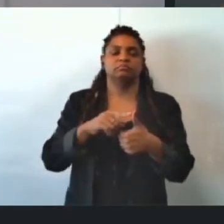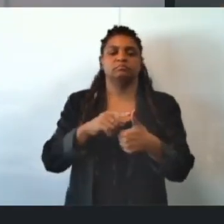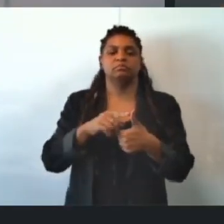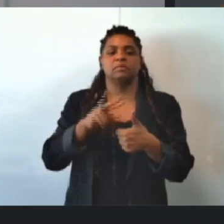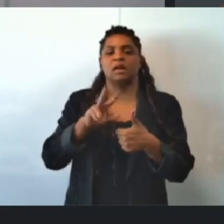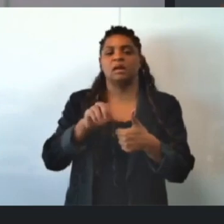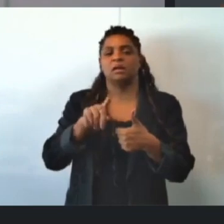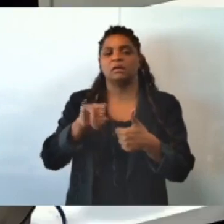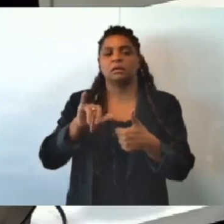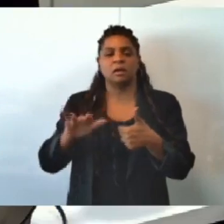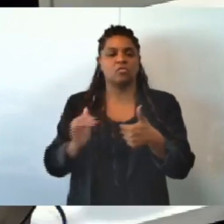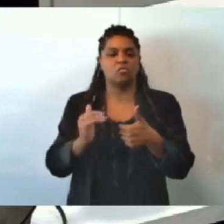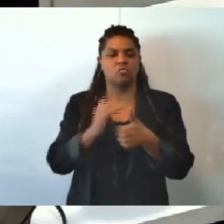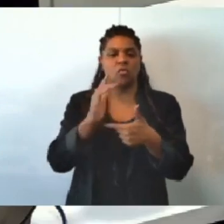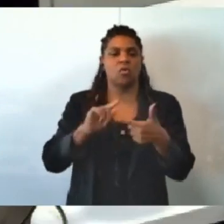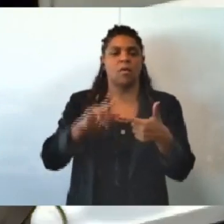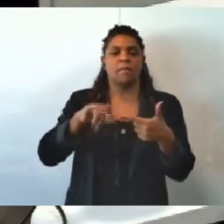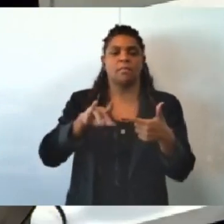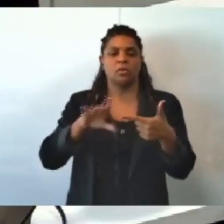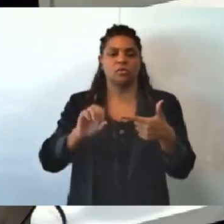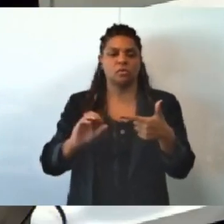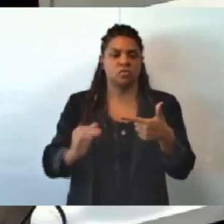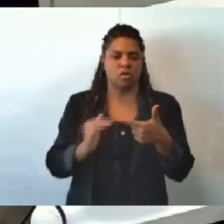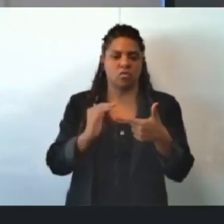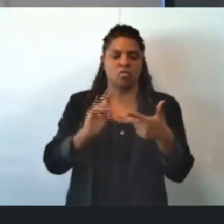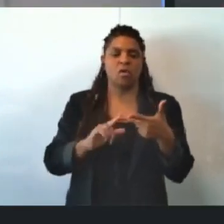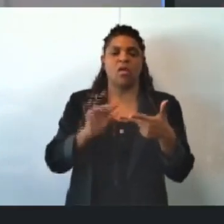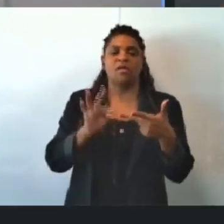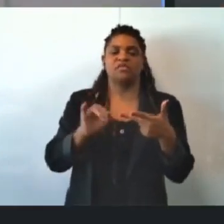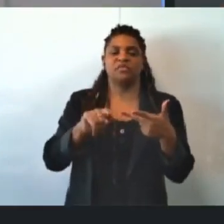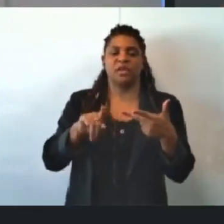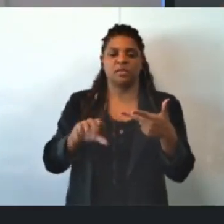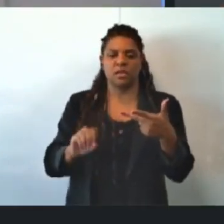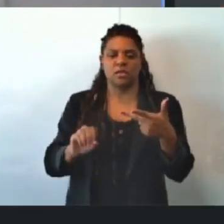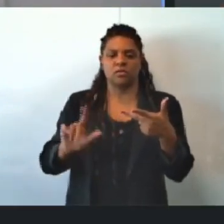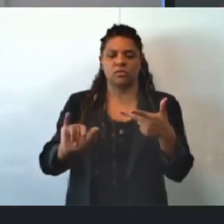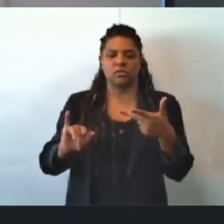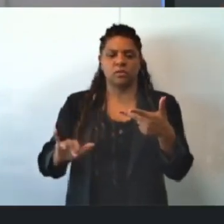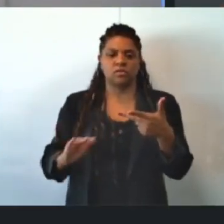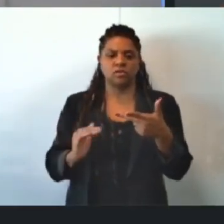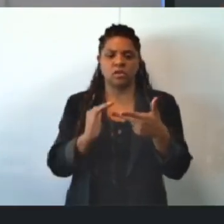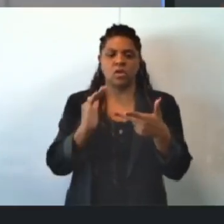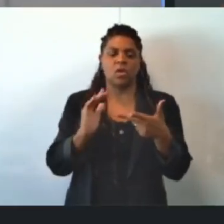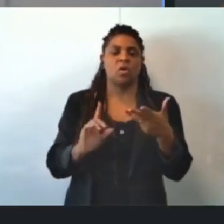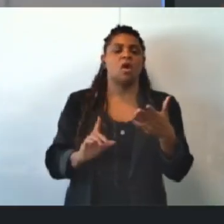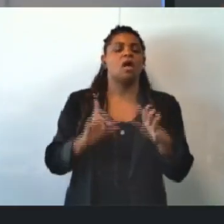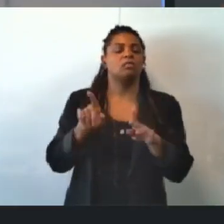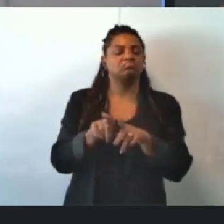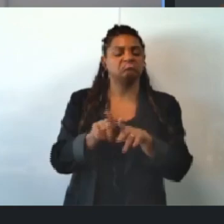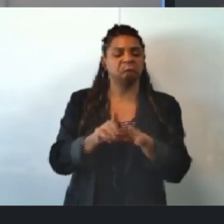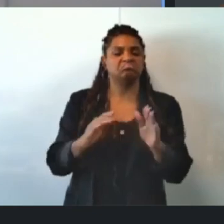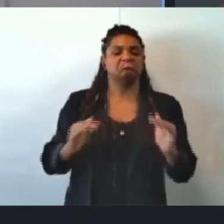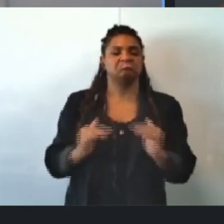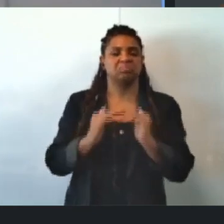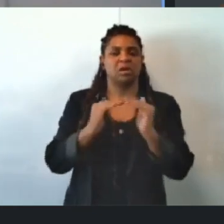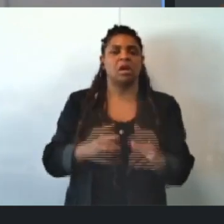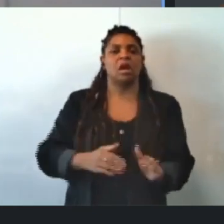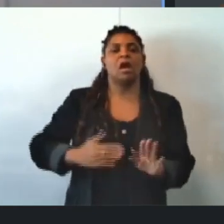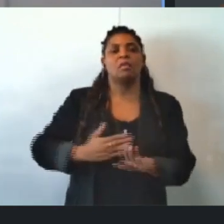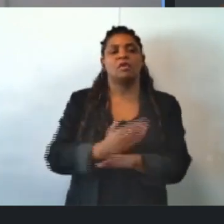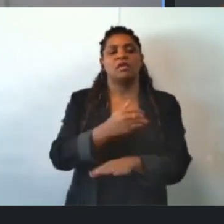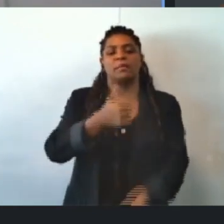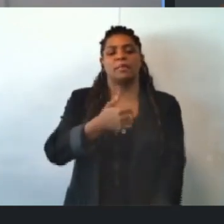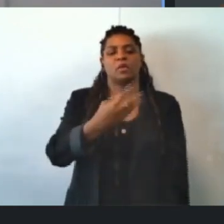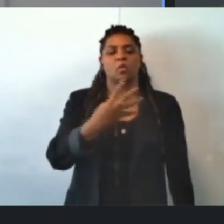De acordo. Fernando Luiz. Com requerimento. Também estou de acordo e está aprovado o requerimento de comissão 1400.